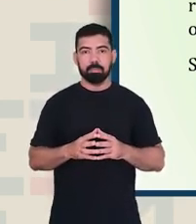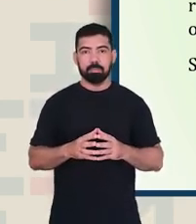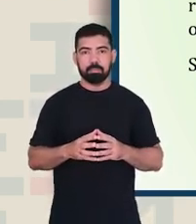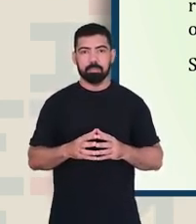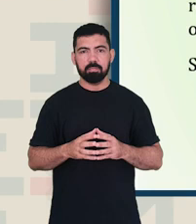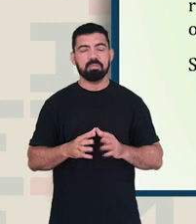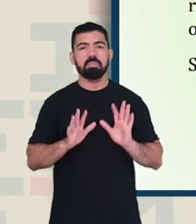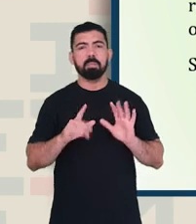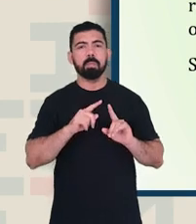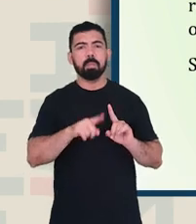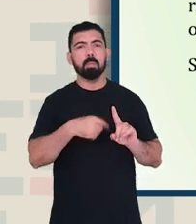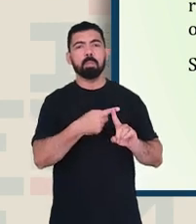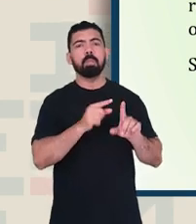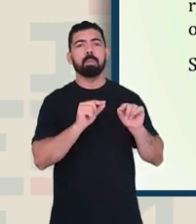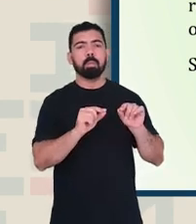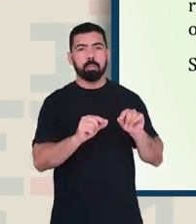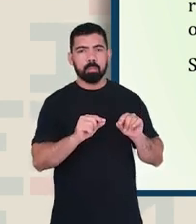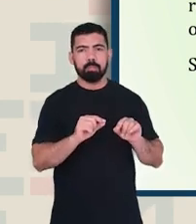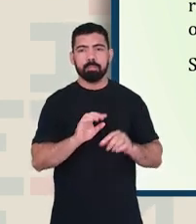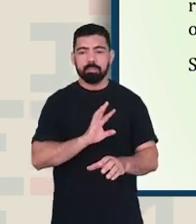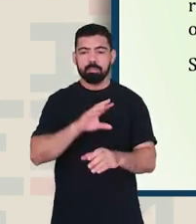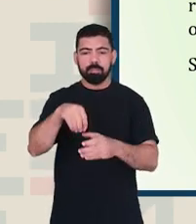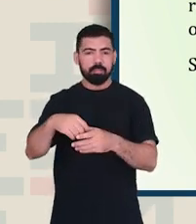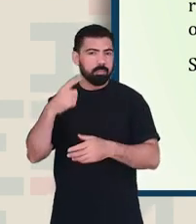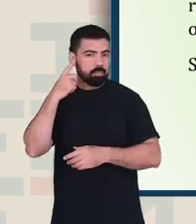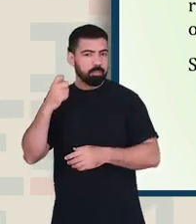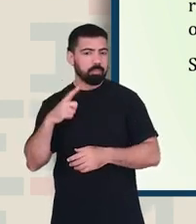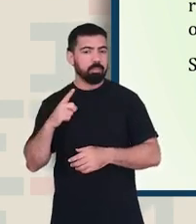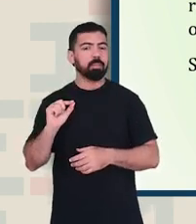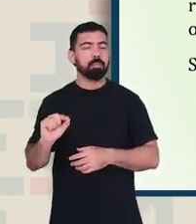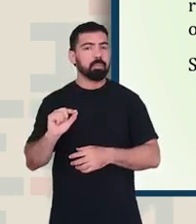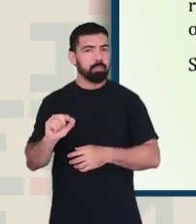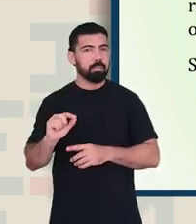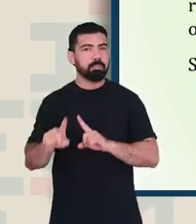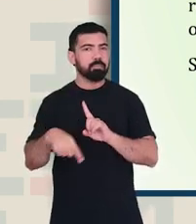E o que mais haveria neste som?